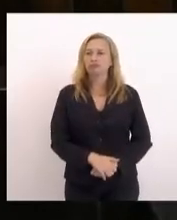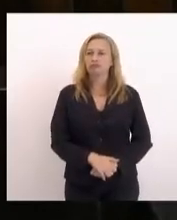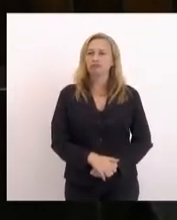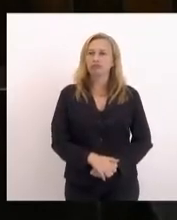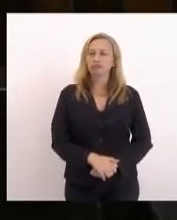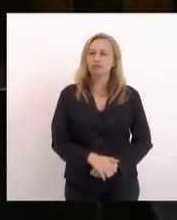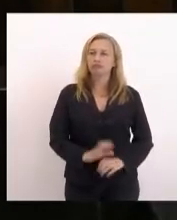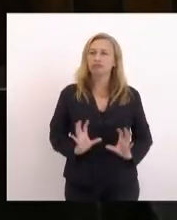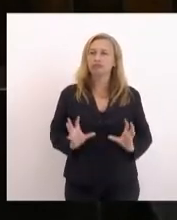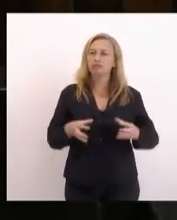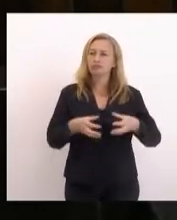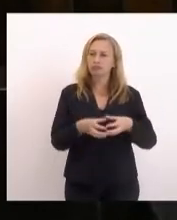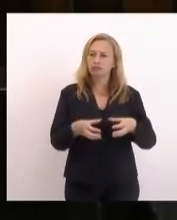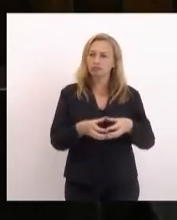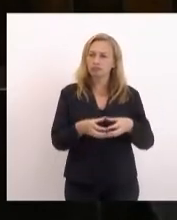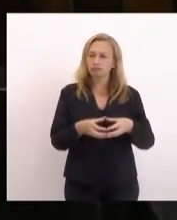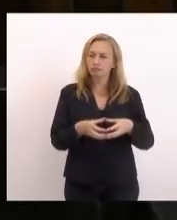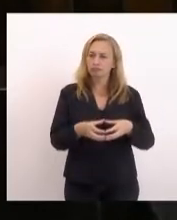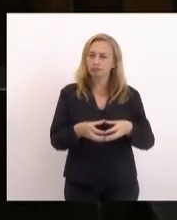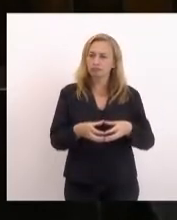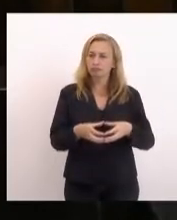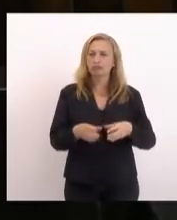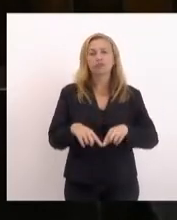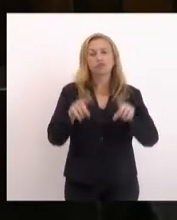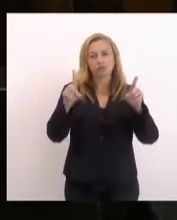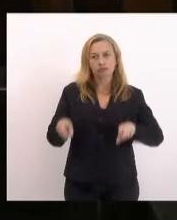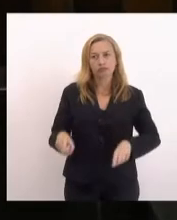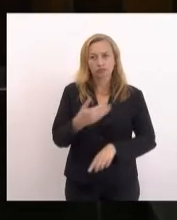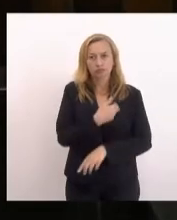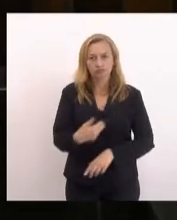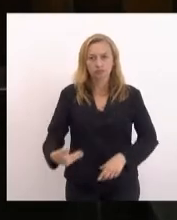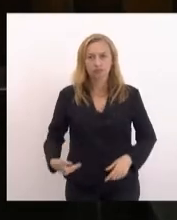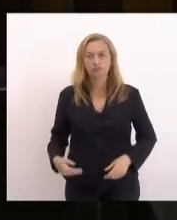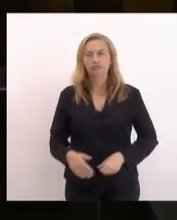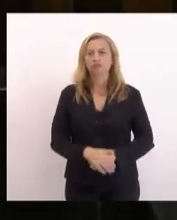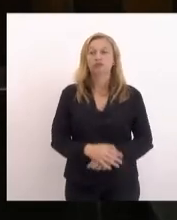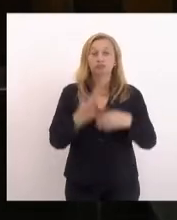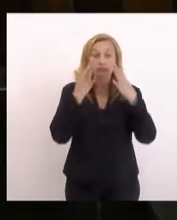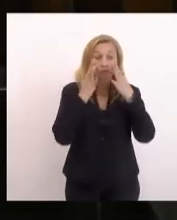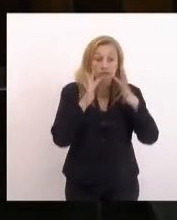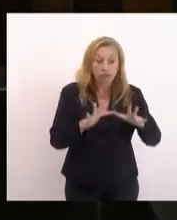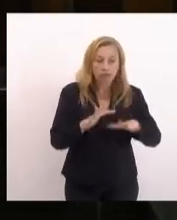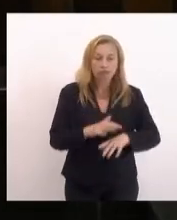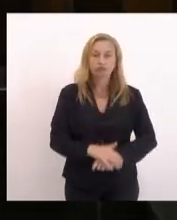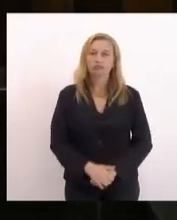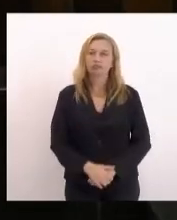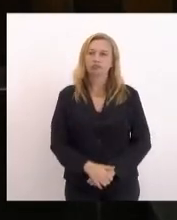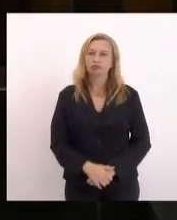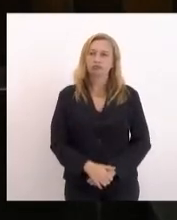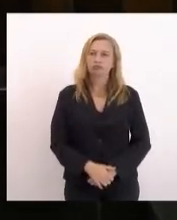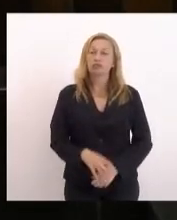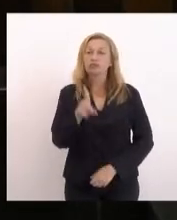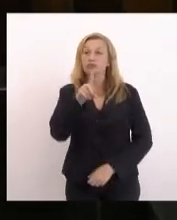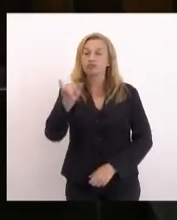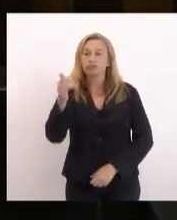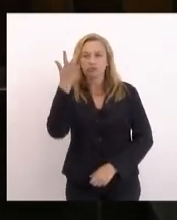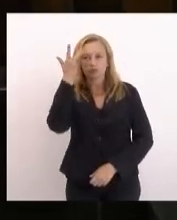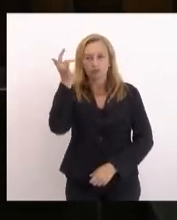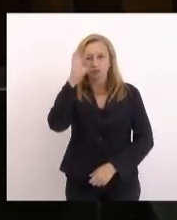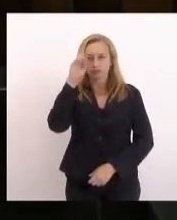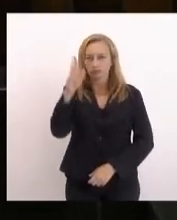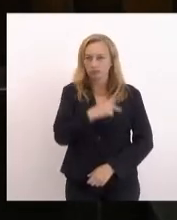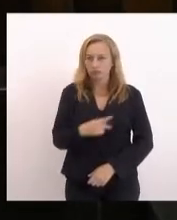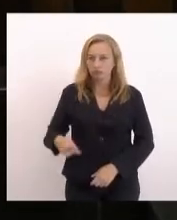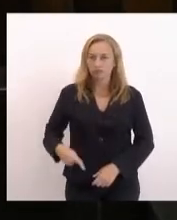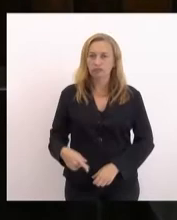ao conjunto do funcionalismo público. Estamos atentos para o dia de amanhã, senhor